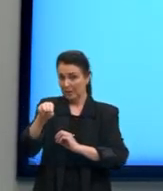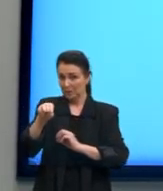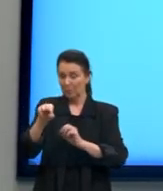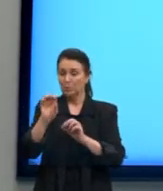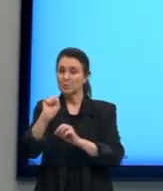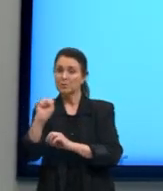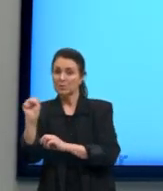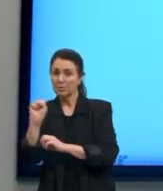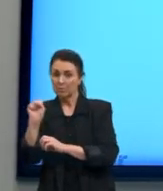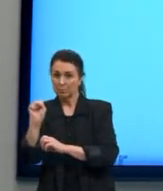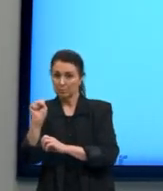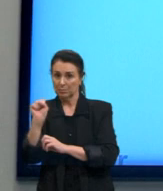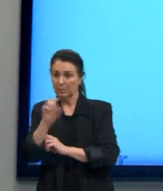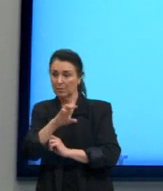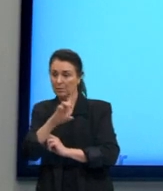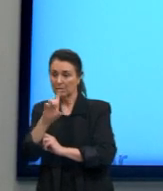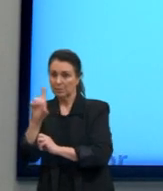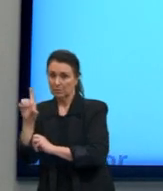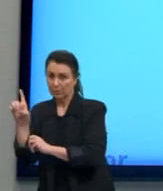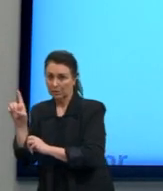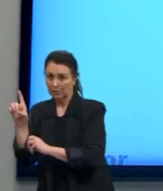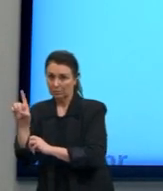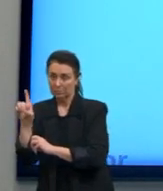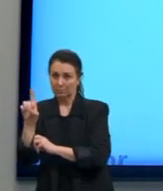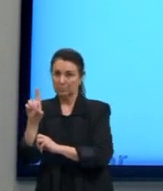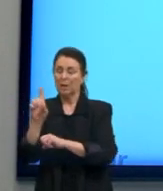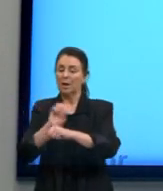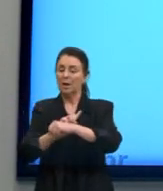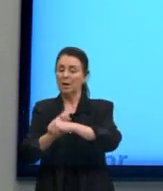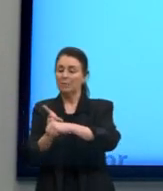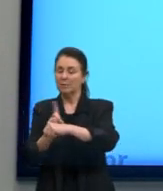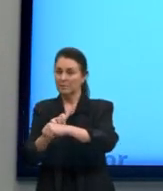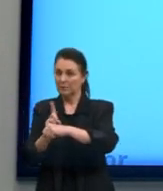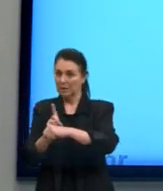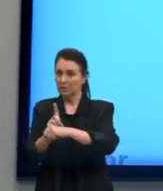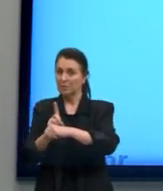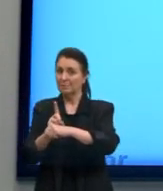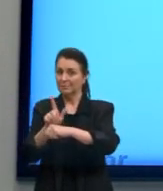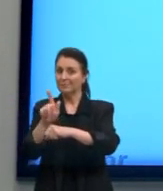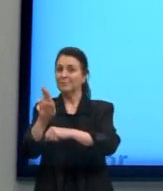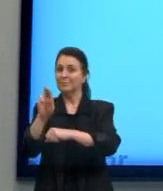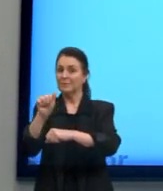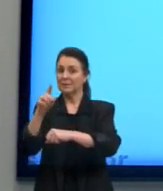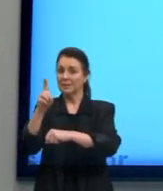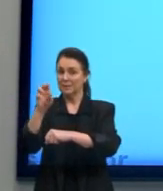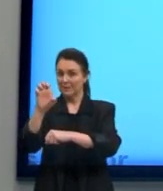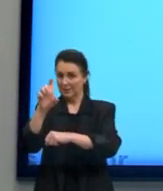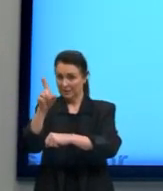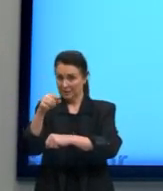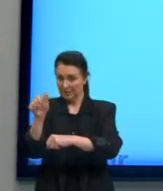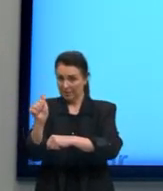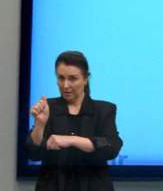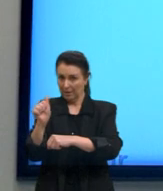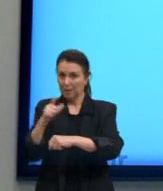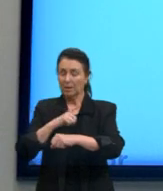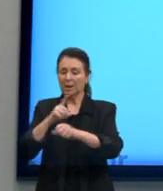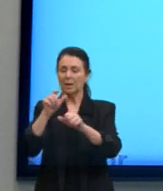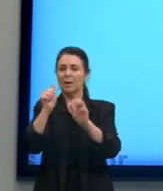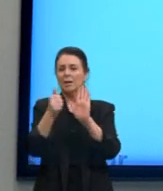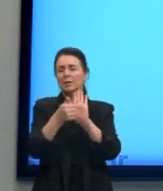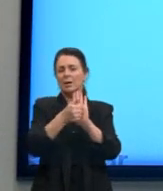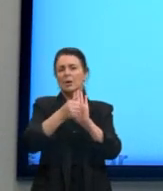estamos definindo a velocidade como uma grandeza aqui a gente tem as opções letra a escalar de